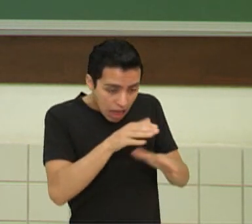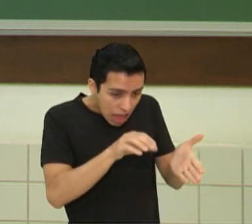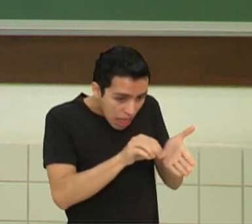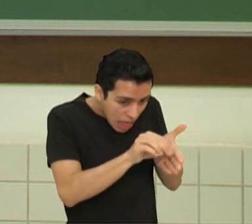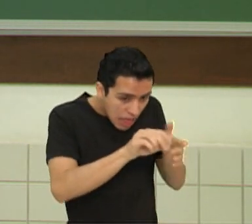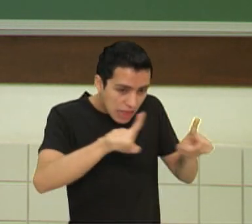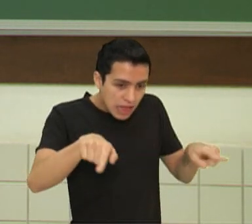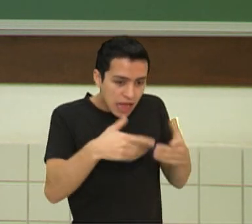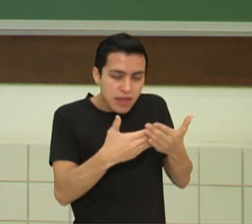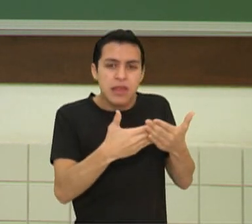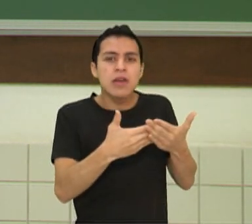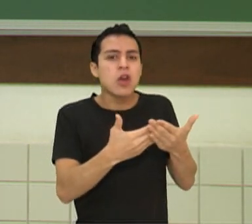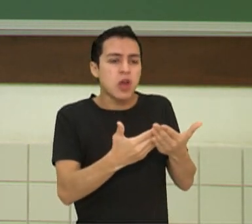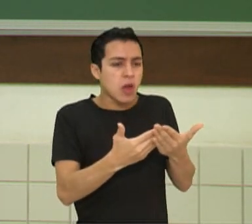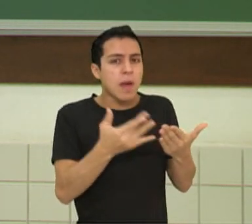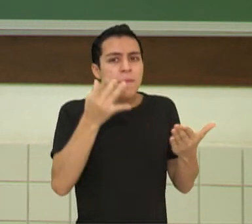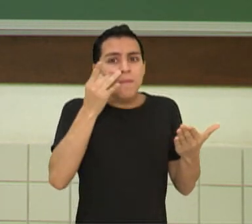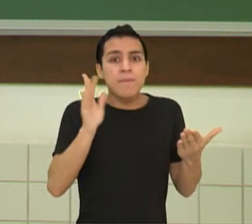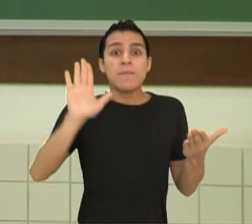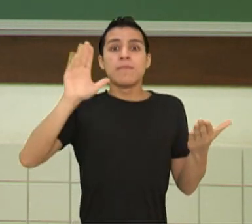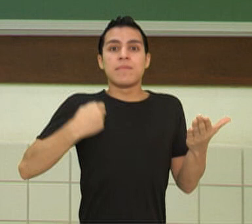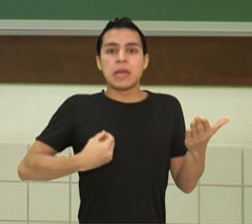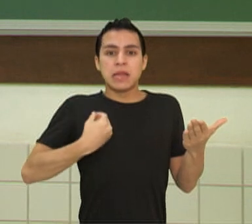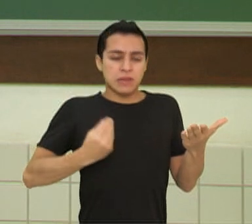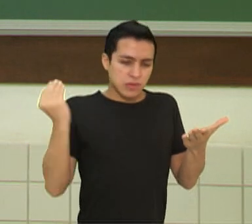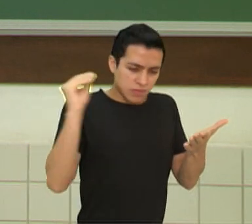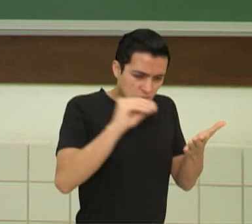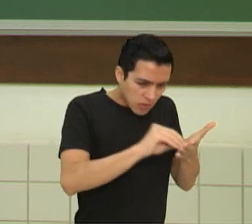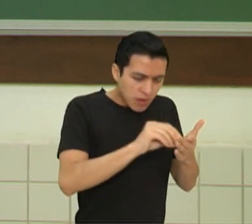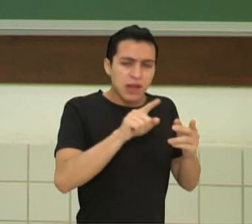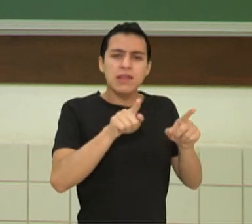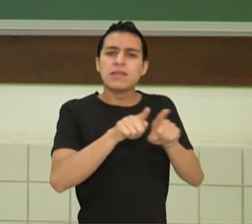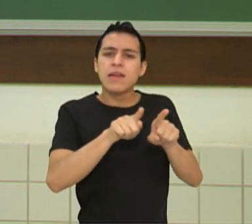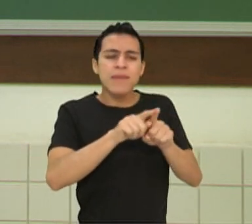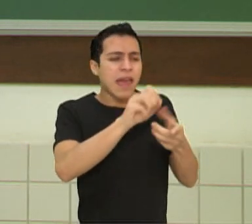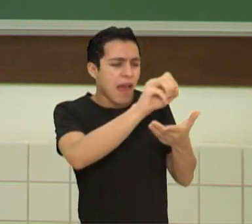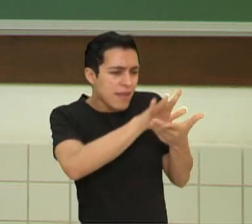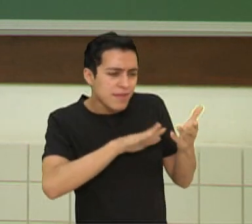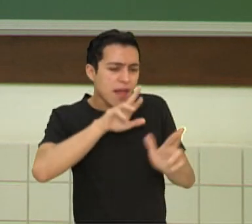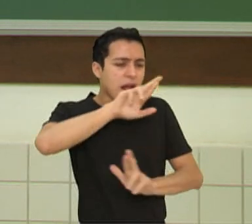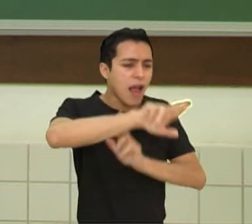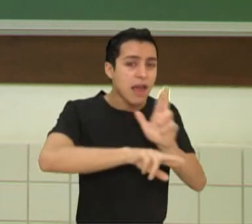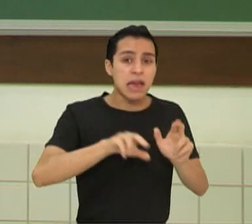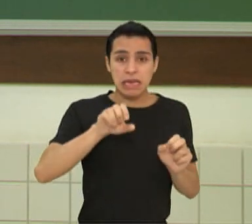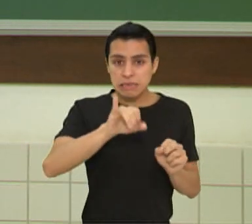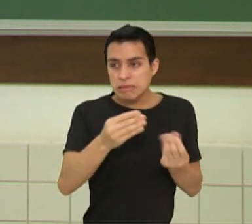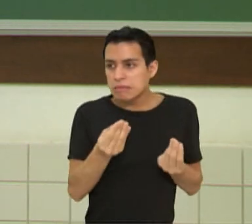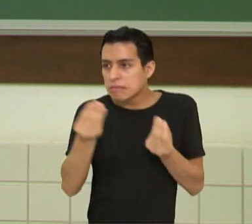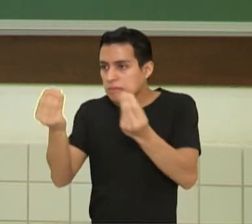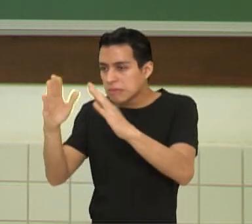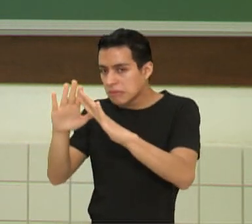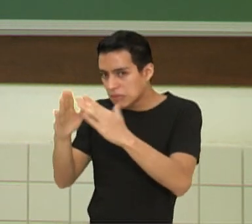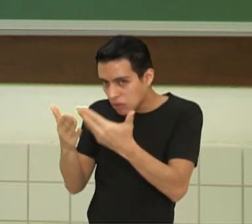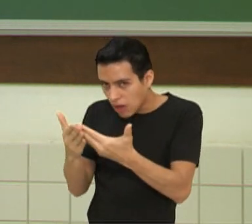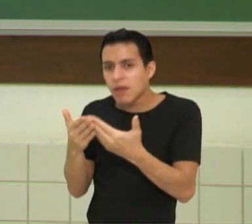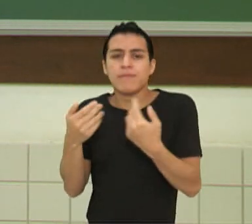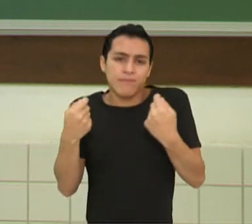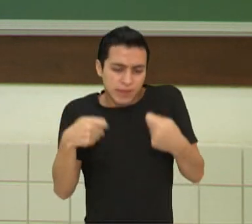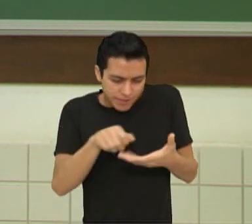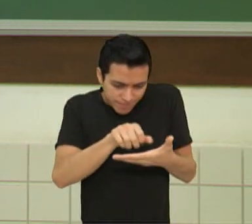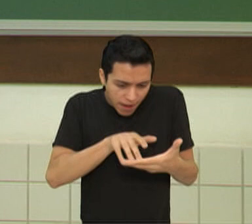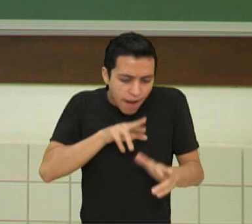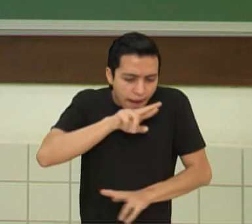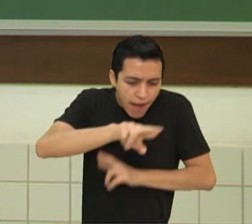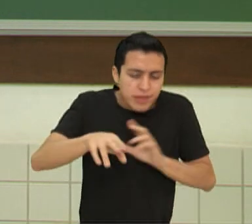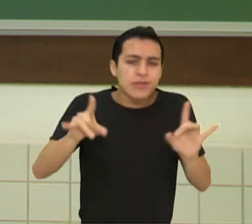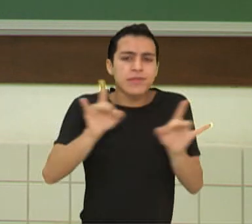a presença lá no link, acessa o link da presença, faz as atividades e quem está levando na escola, não esquece de levar na escola as atividades,